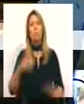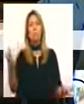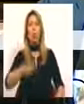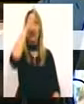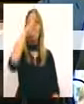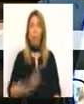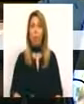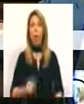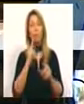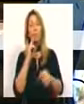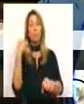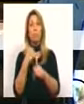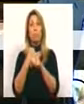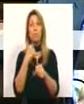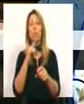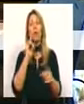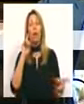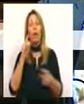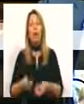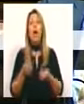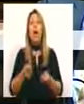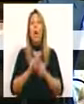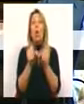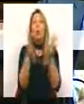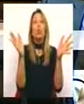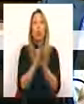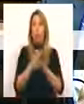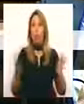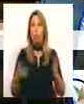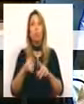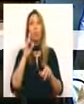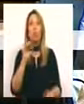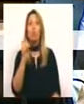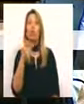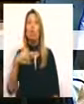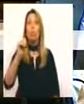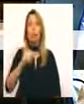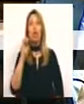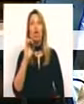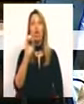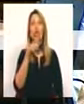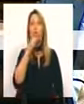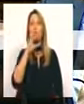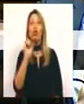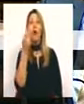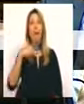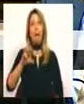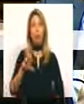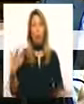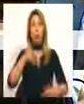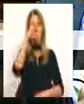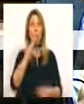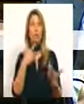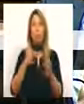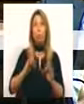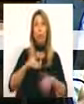apostou tudo nos GIPs da GNR, que nem sabe se vão estar formados a tempo ou se vão ter os veículos prontos a tempo.